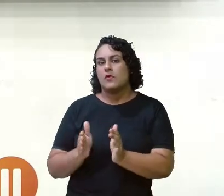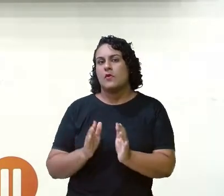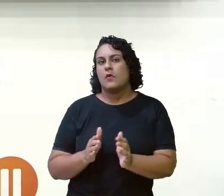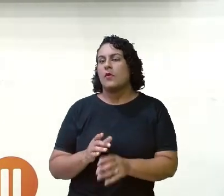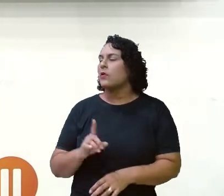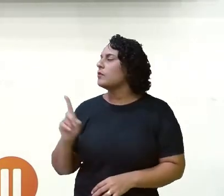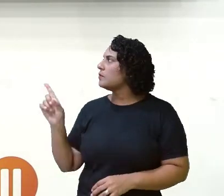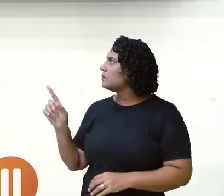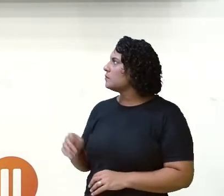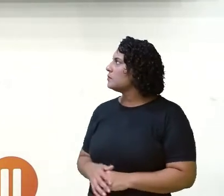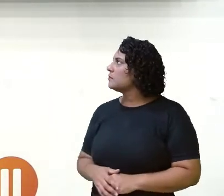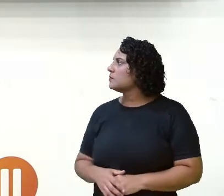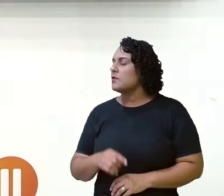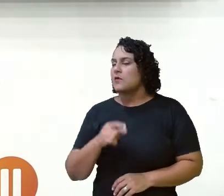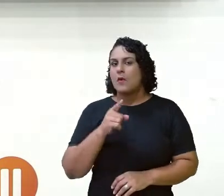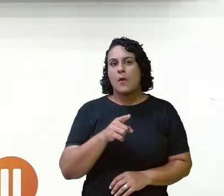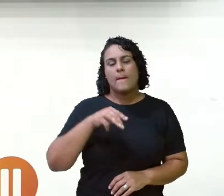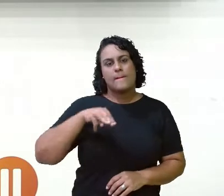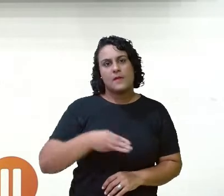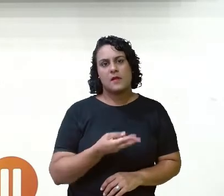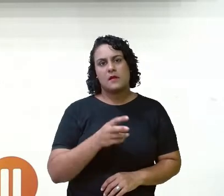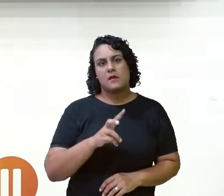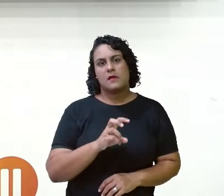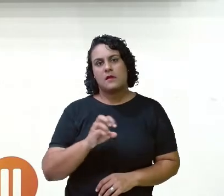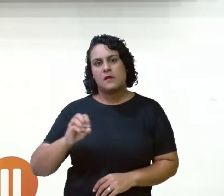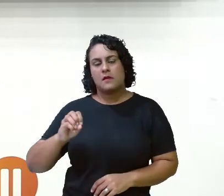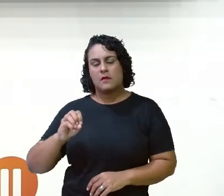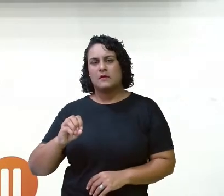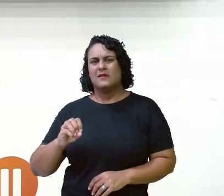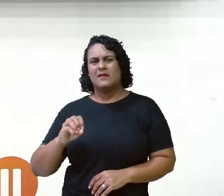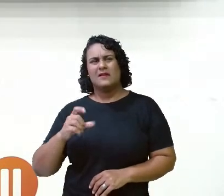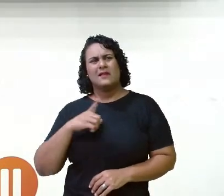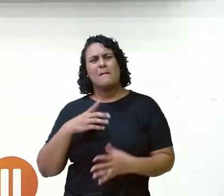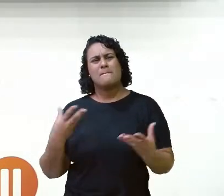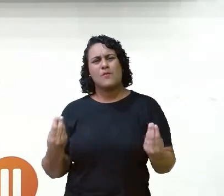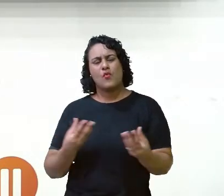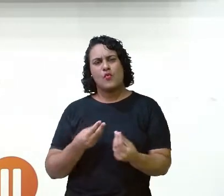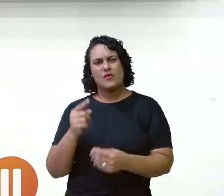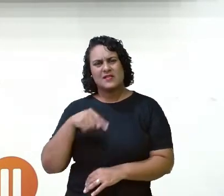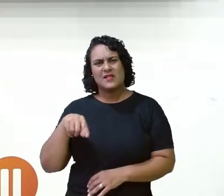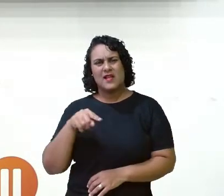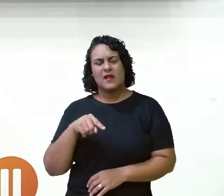número 1.500.000? Professora, tem muito zero, mas eu vou